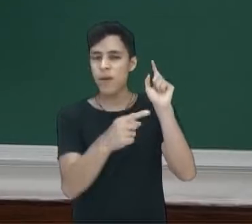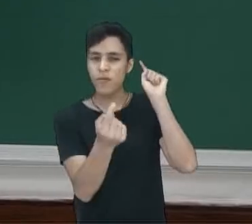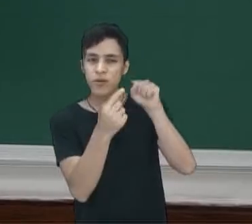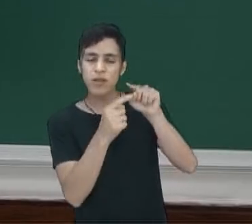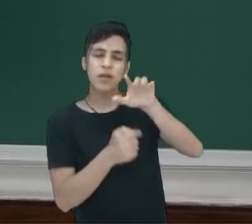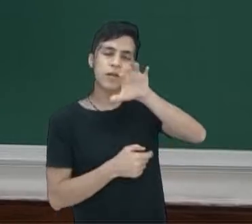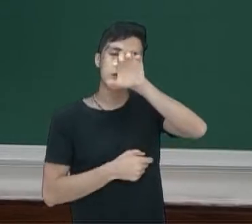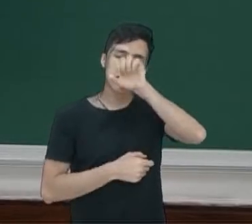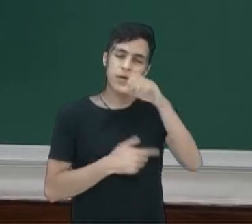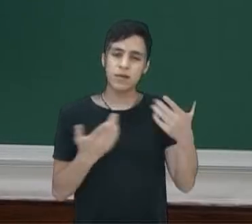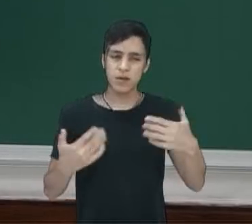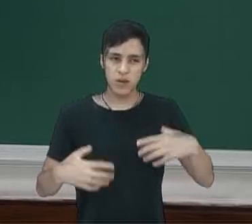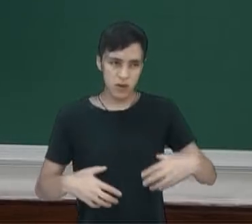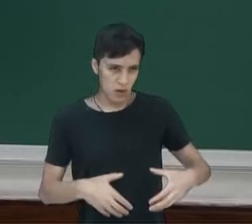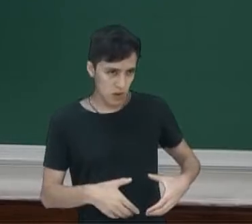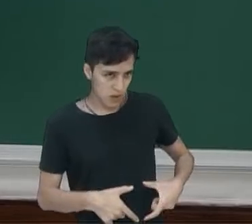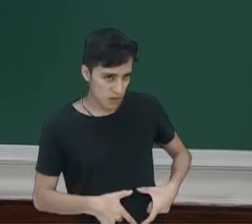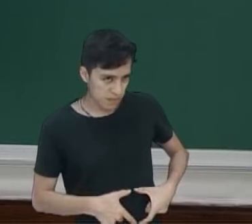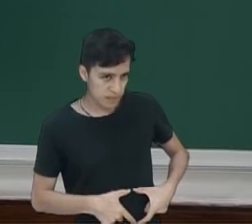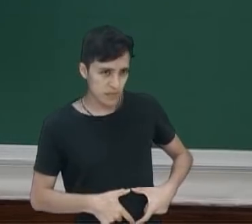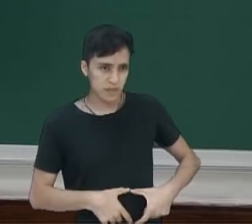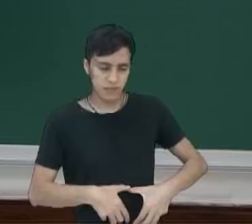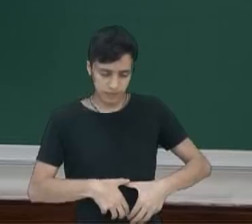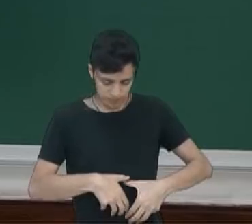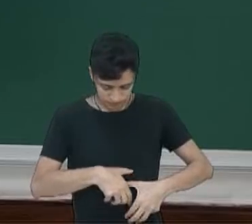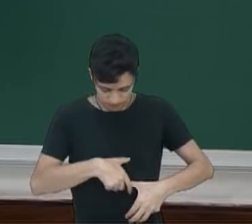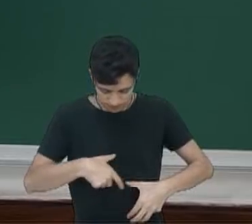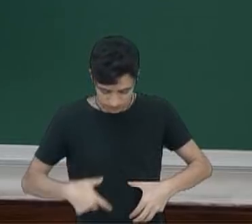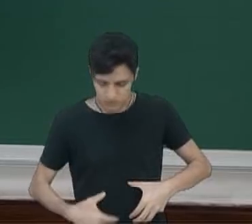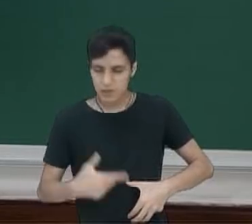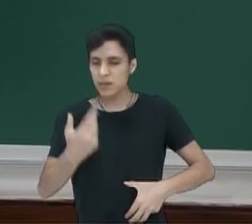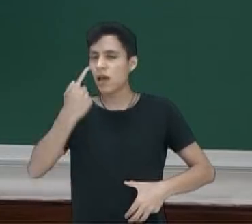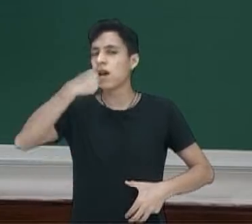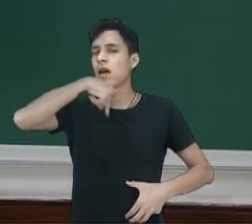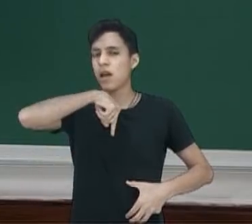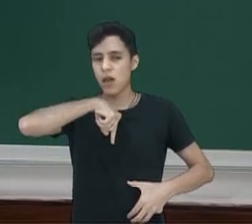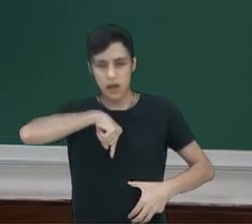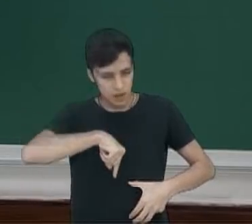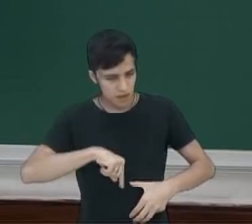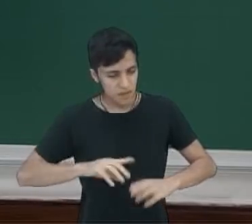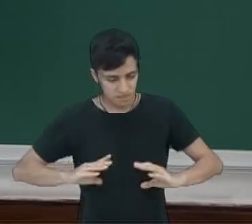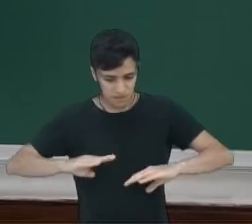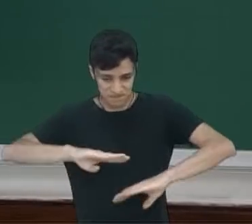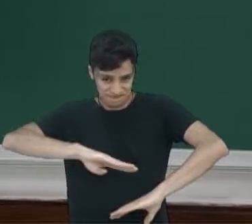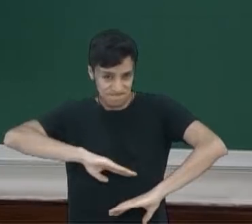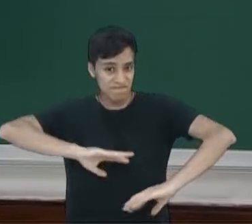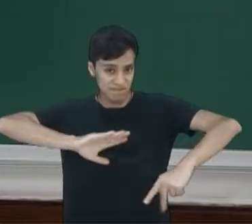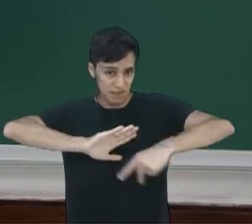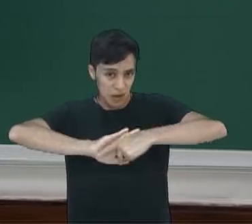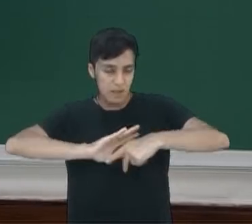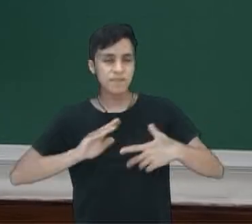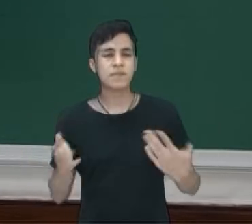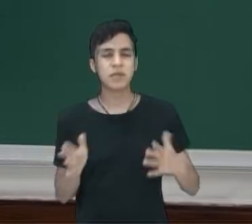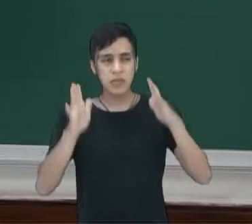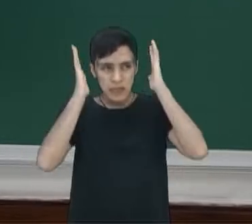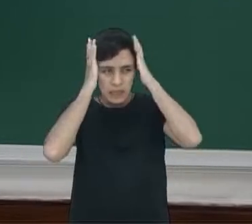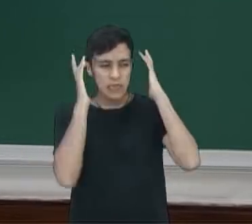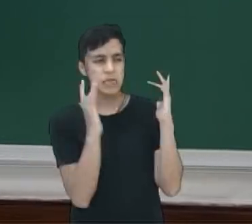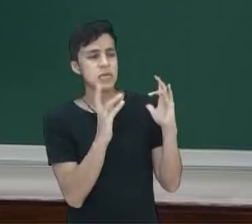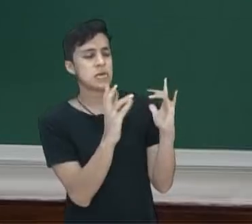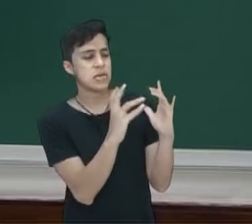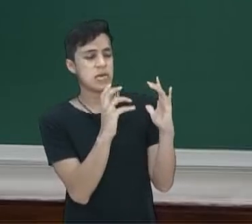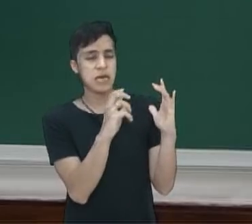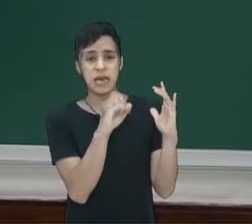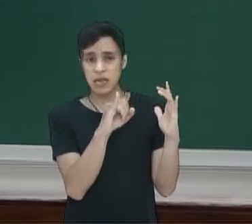respiração. O estômago, onde, né, uma parte da digestão acontece. O nosso cérebro, sem ele vocês